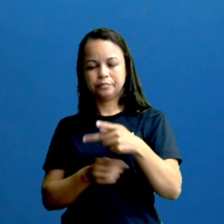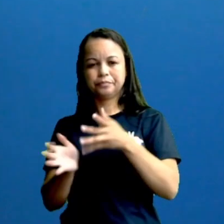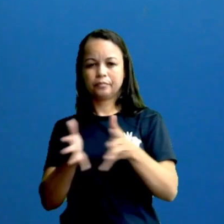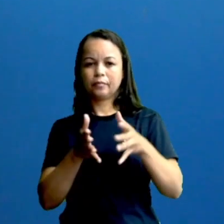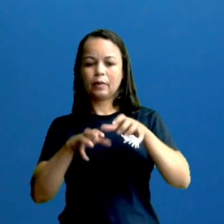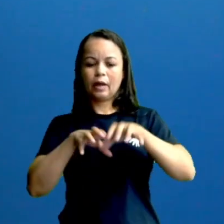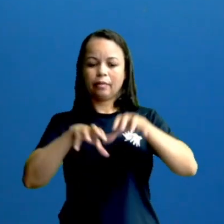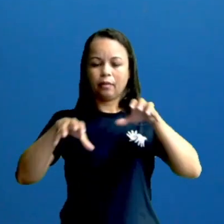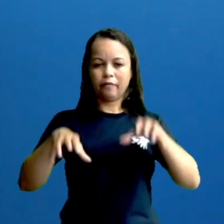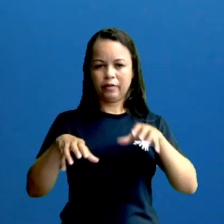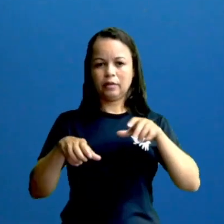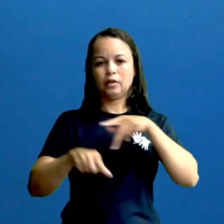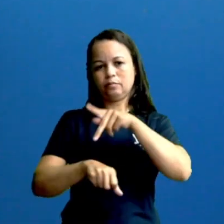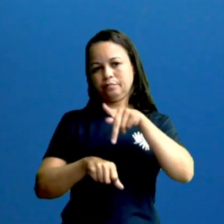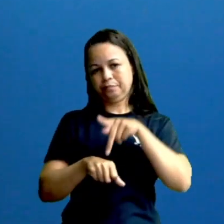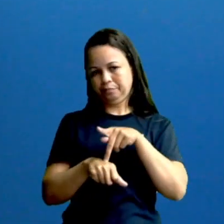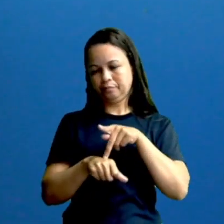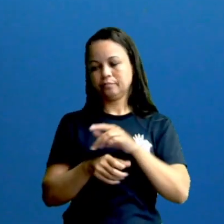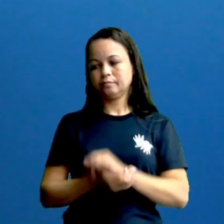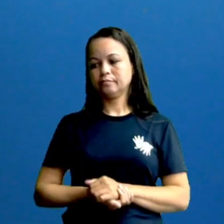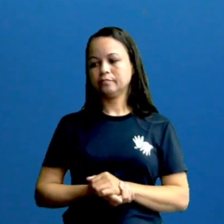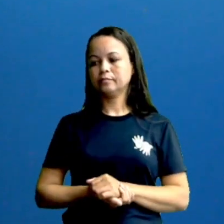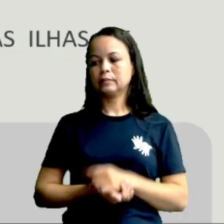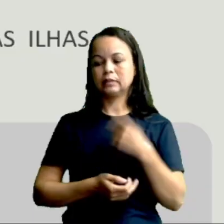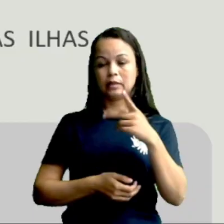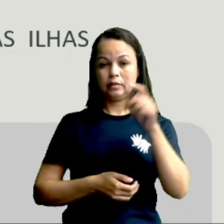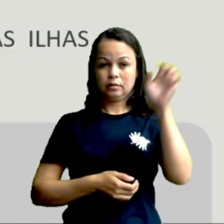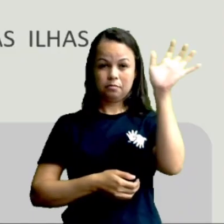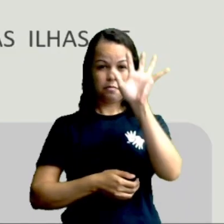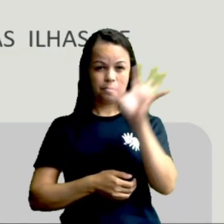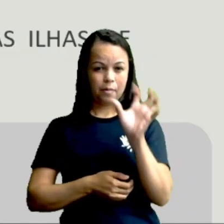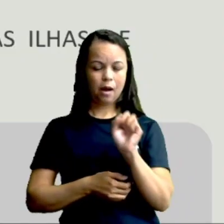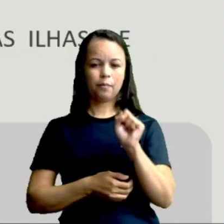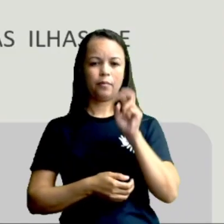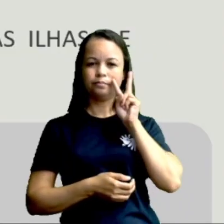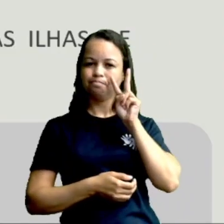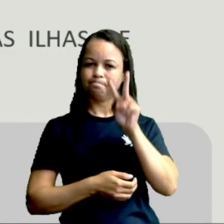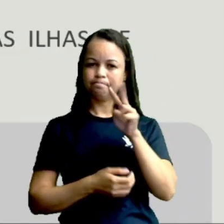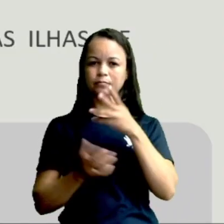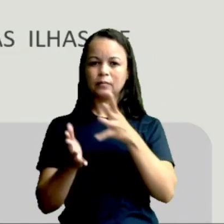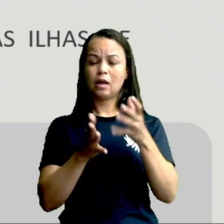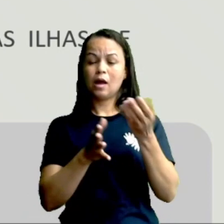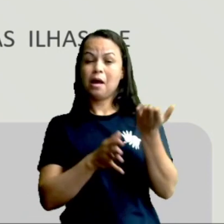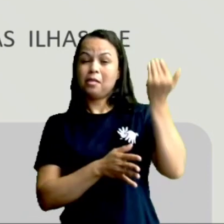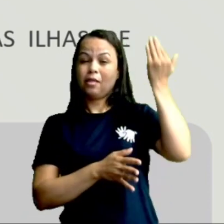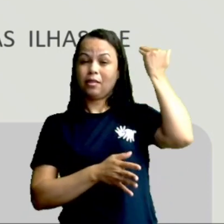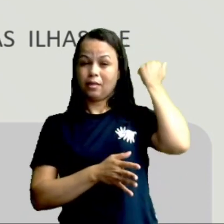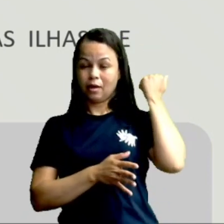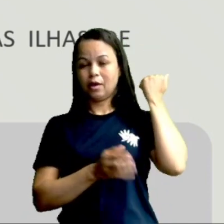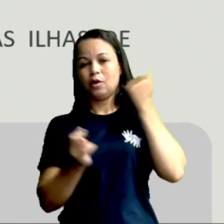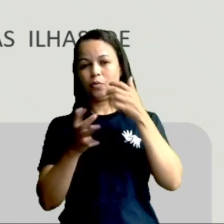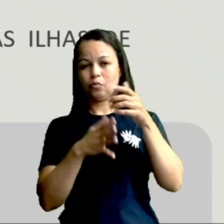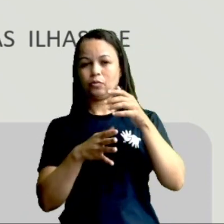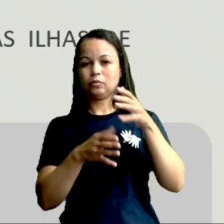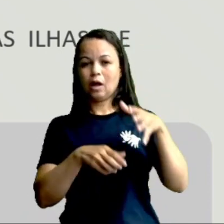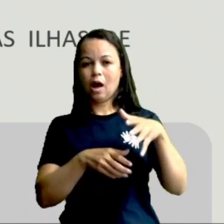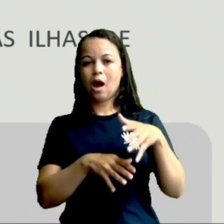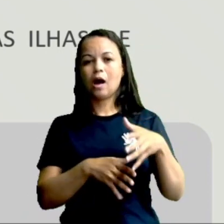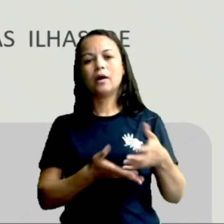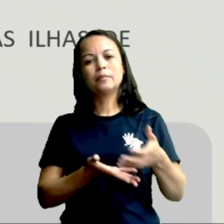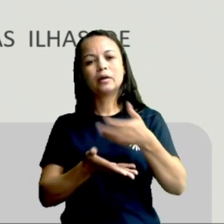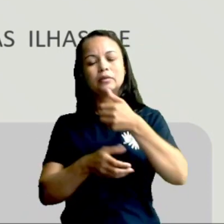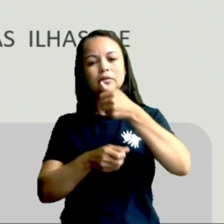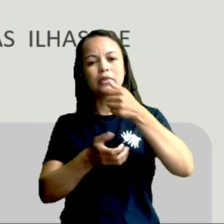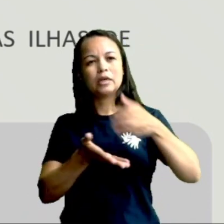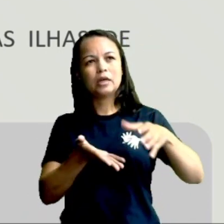o nosso país, tá certo? Esse mapa que você vê é um mapa mais antigo, é um mapa da época das capitanias. O